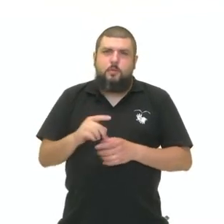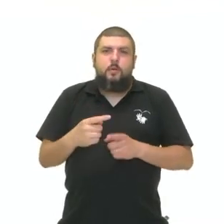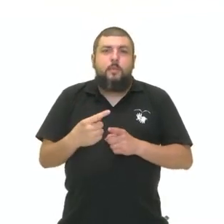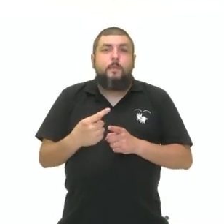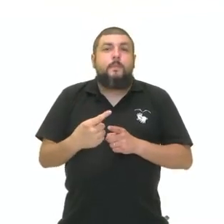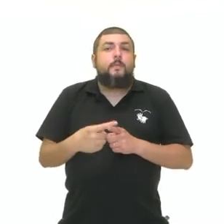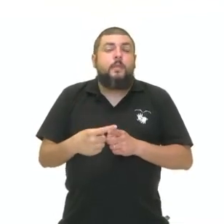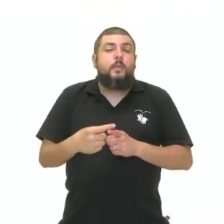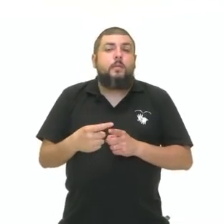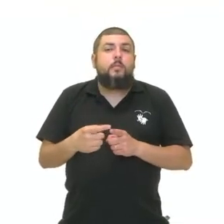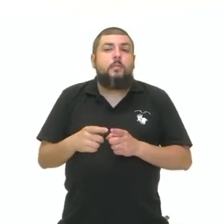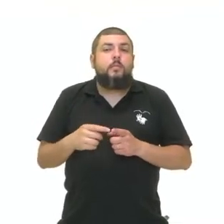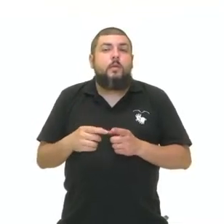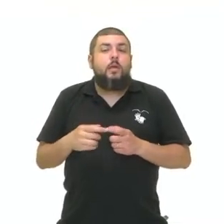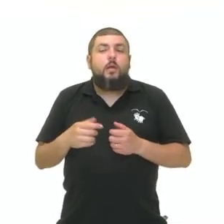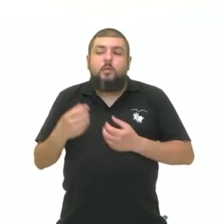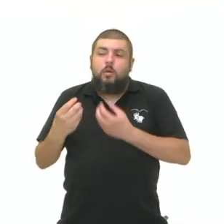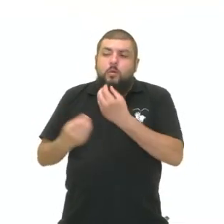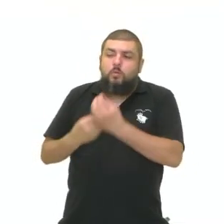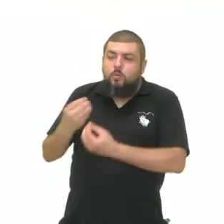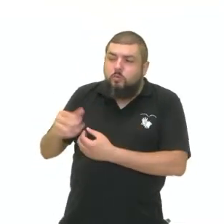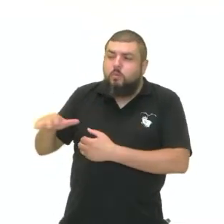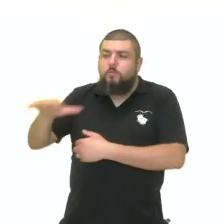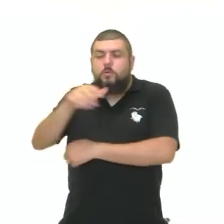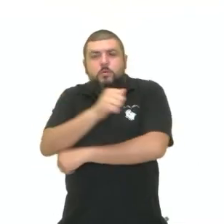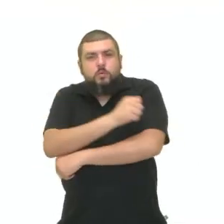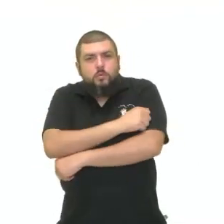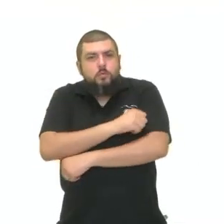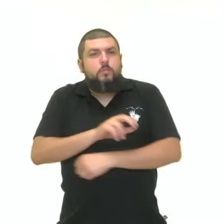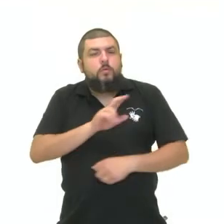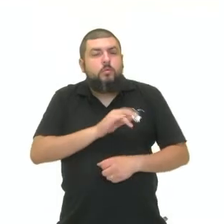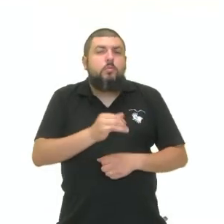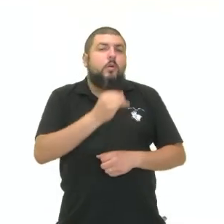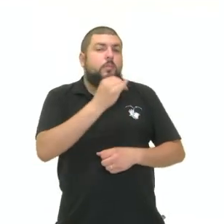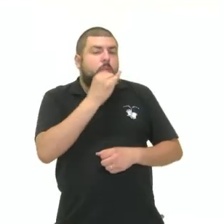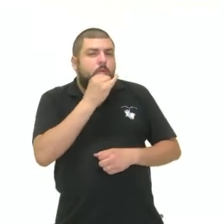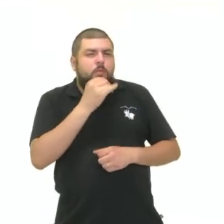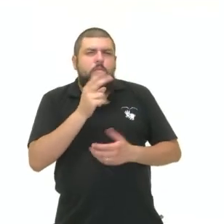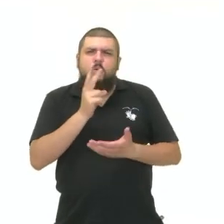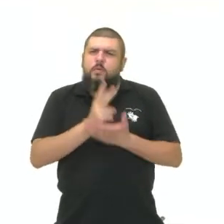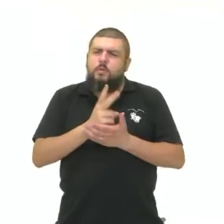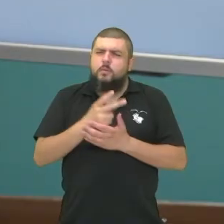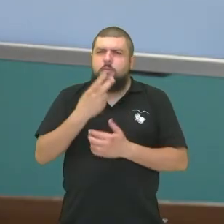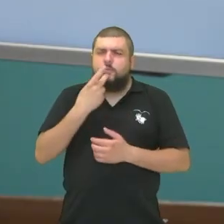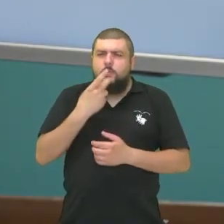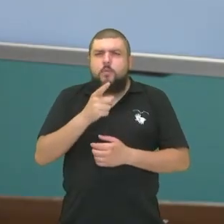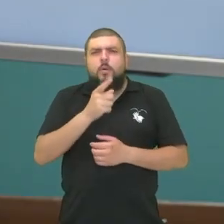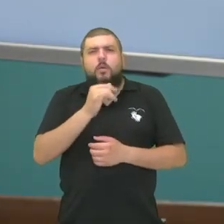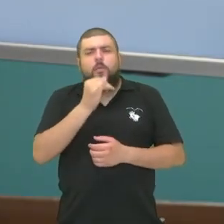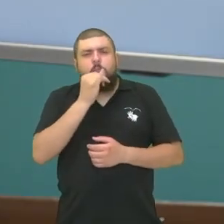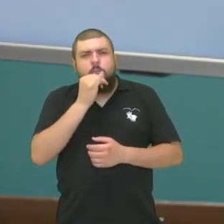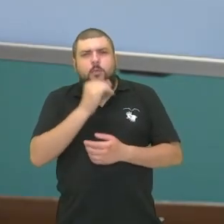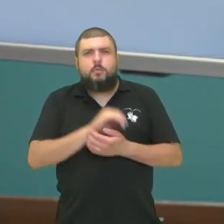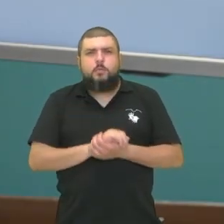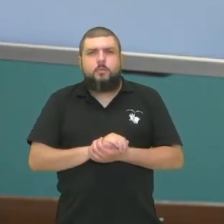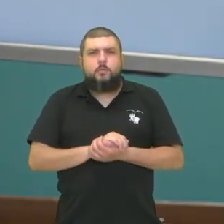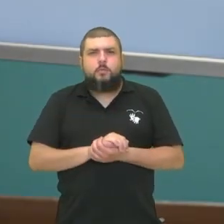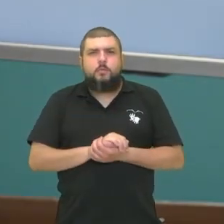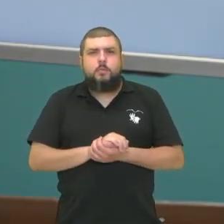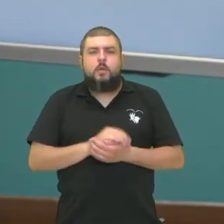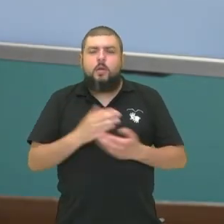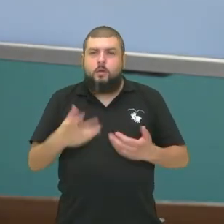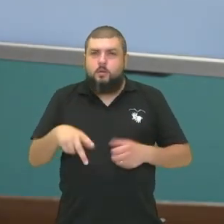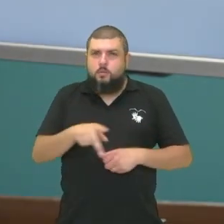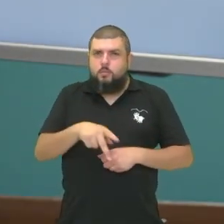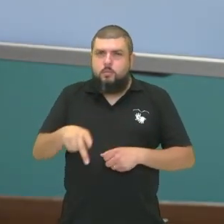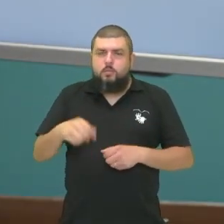a situação que ocorria com os estudantes antes do curso. Isso mesmo. Então, nós temos aqui o professor